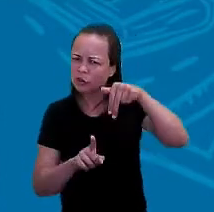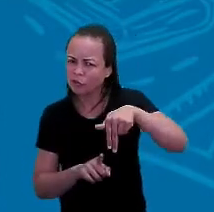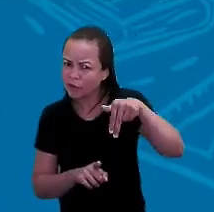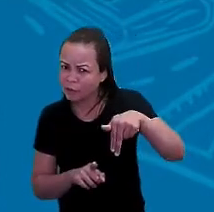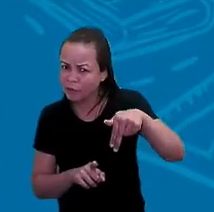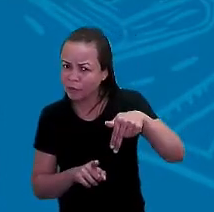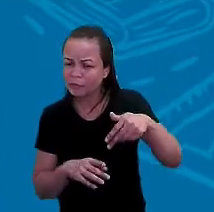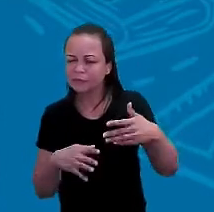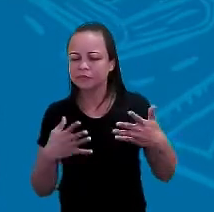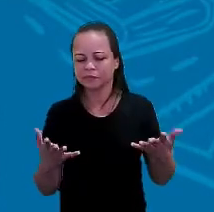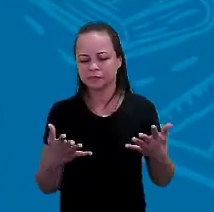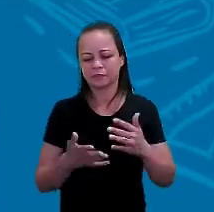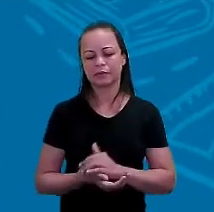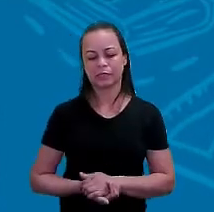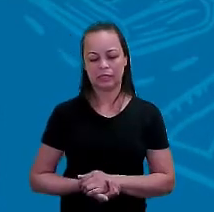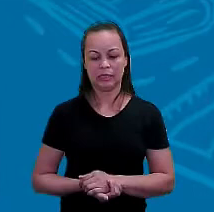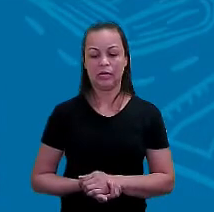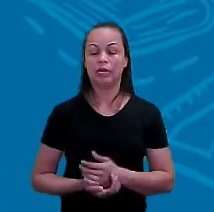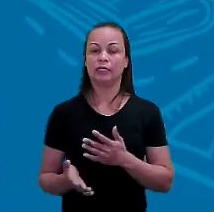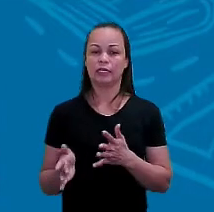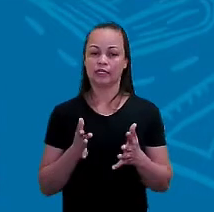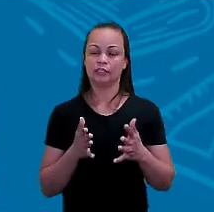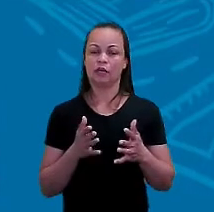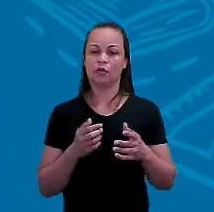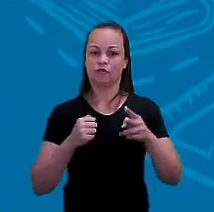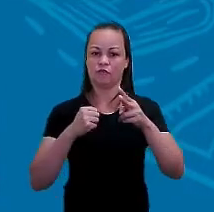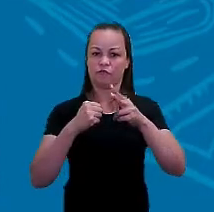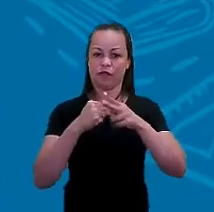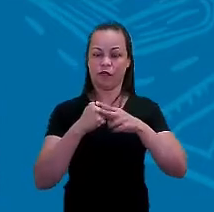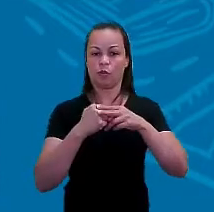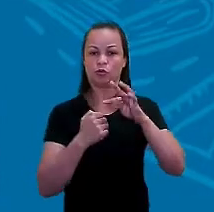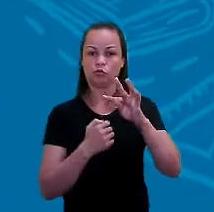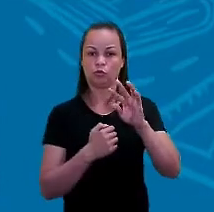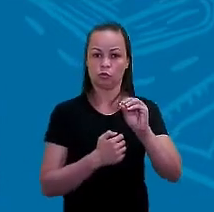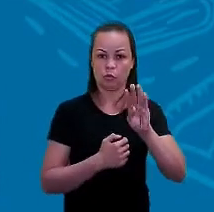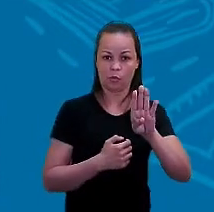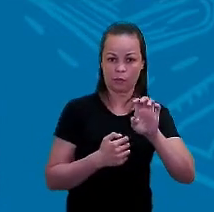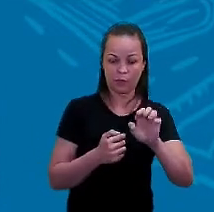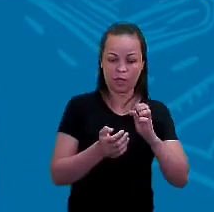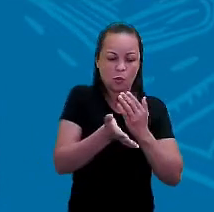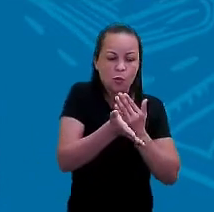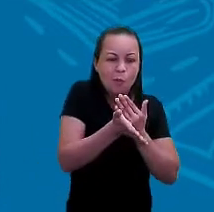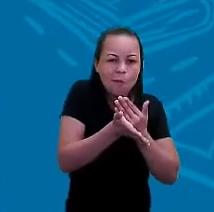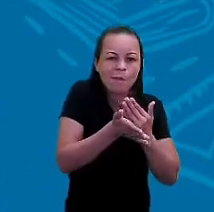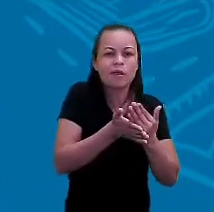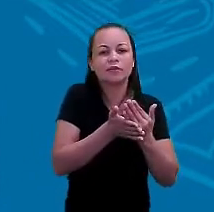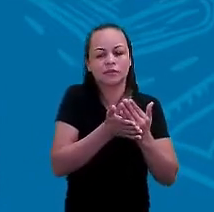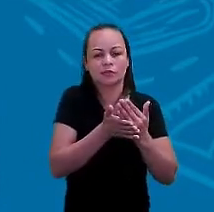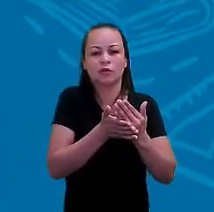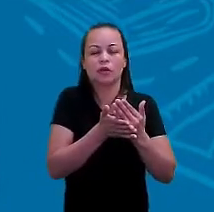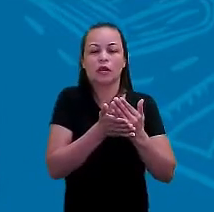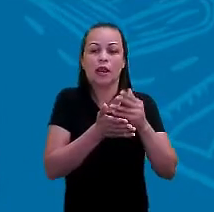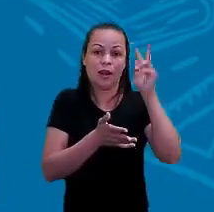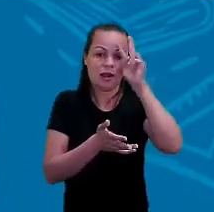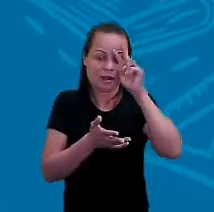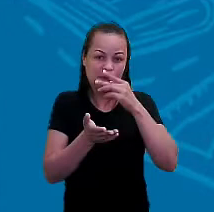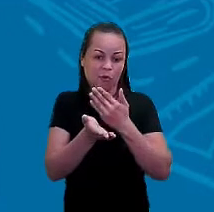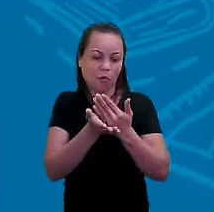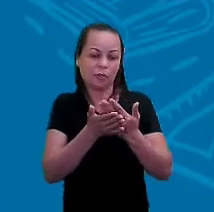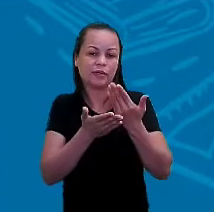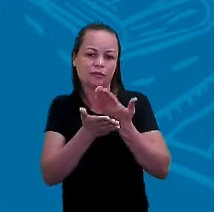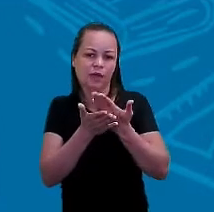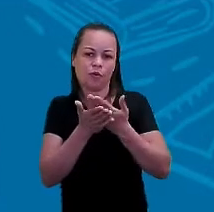que é que acontece? A frase teria que ter o verb to be no início da frase. Lembra no início da aula quando eu disse que tinha que trocar